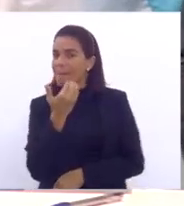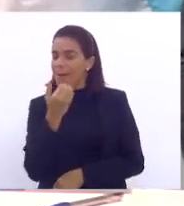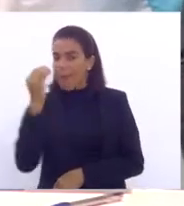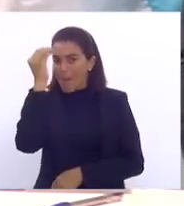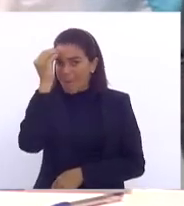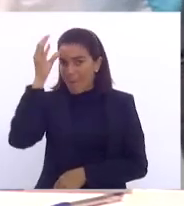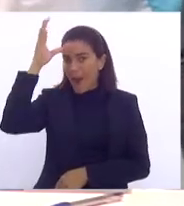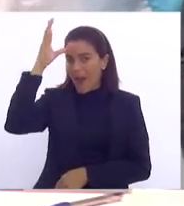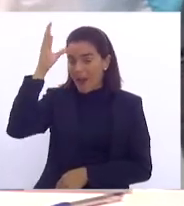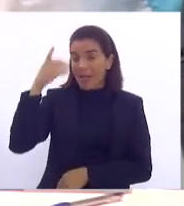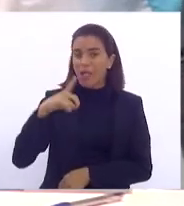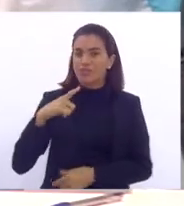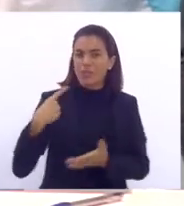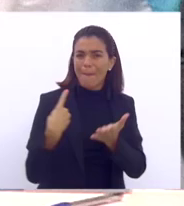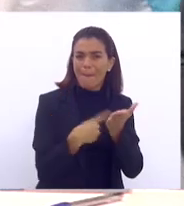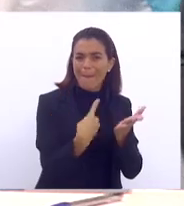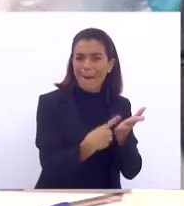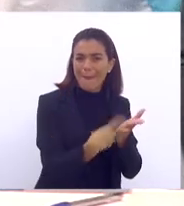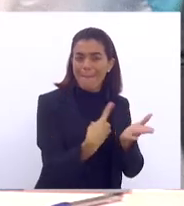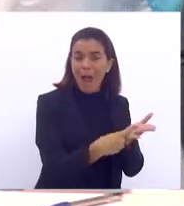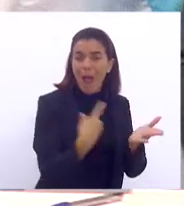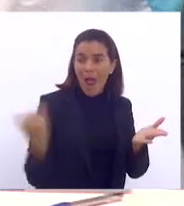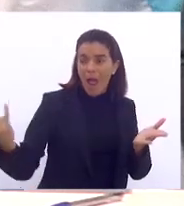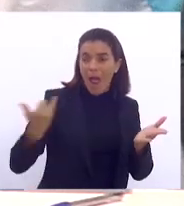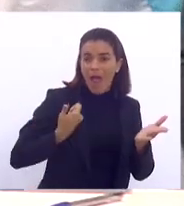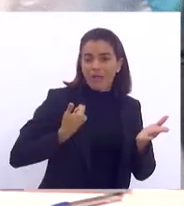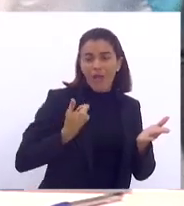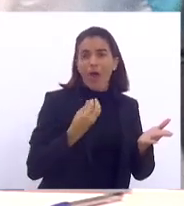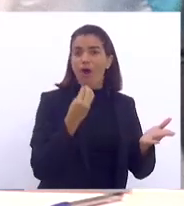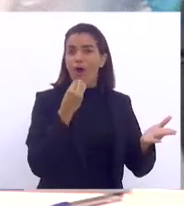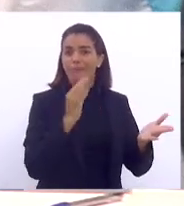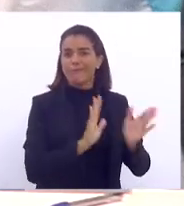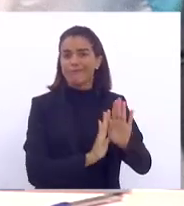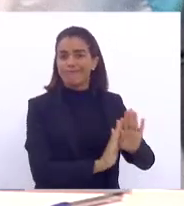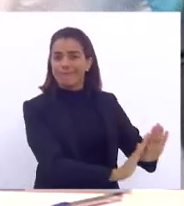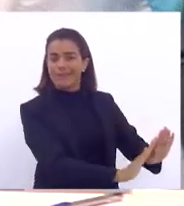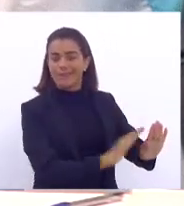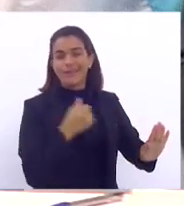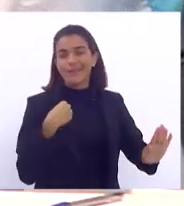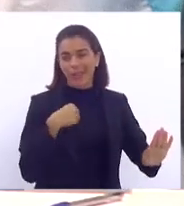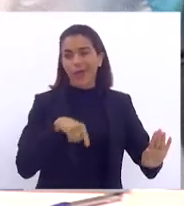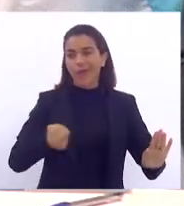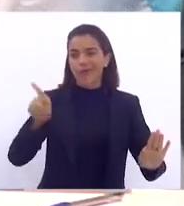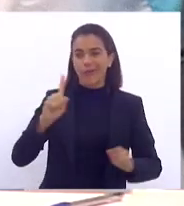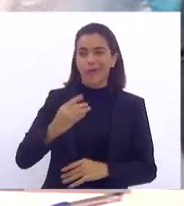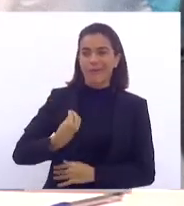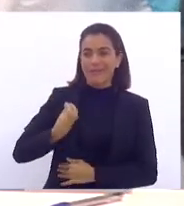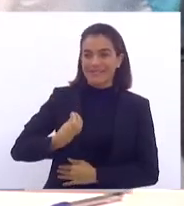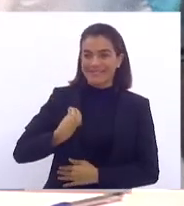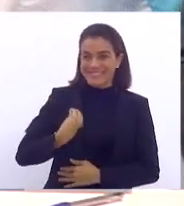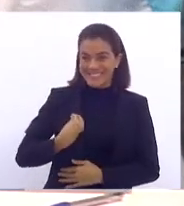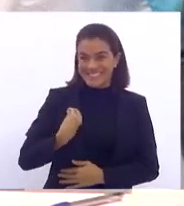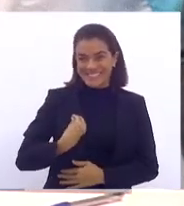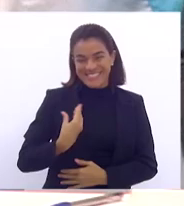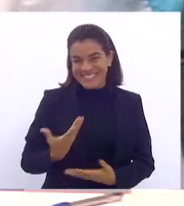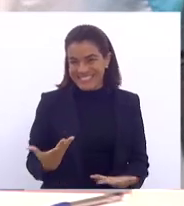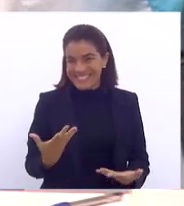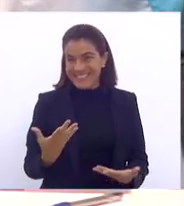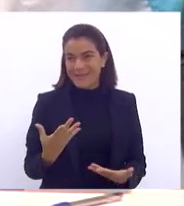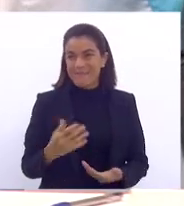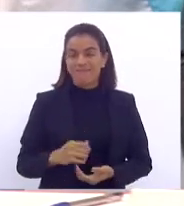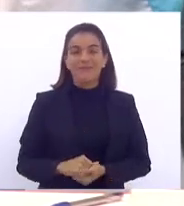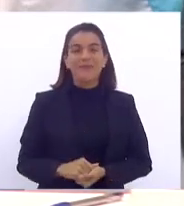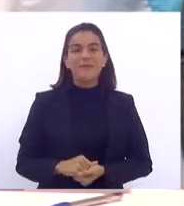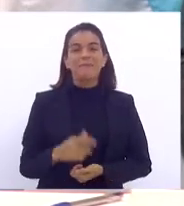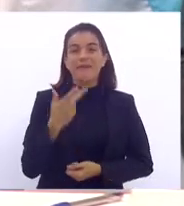tava cheio de agenda ontem quando você me avisou mas eu falei que claro que eu não faria dispita D alante Tonel de não tá aqui pelo menos